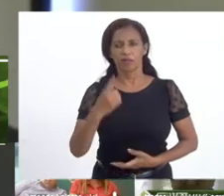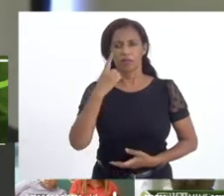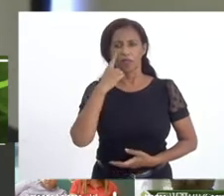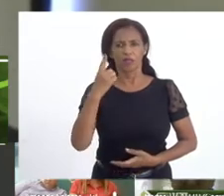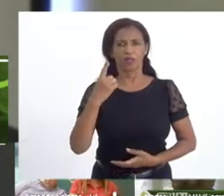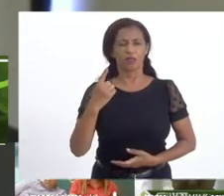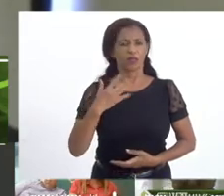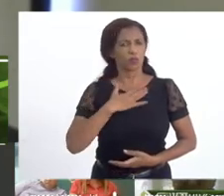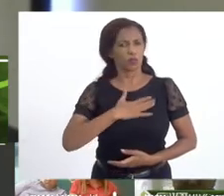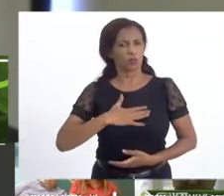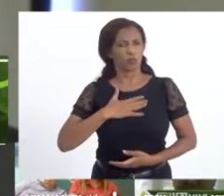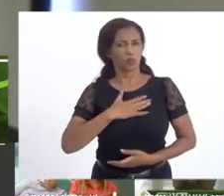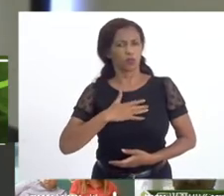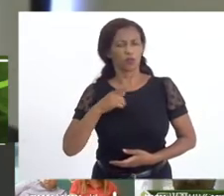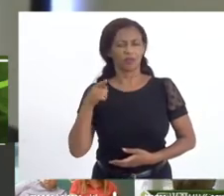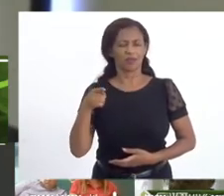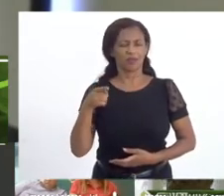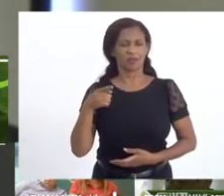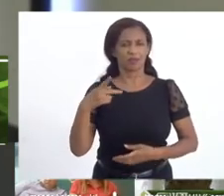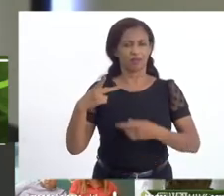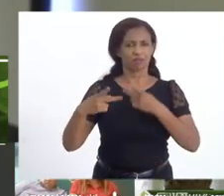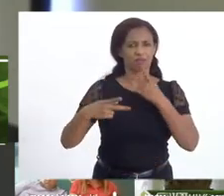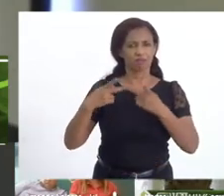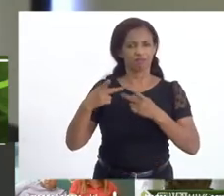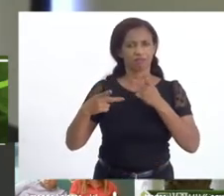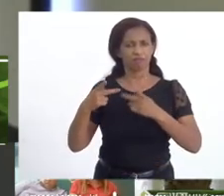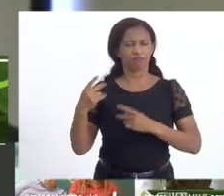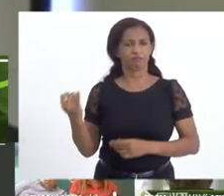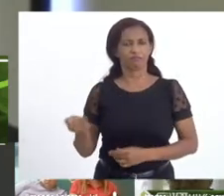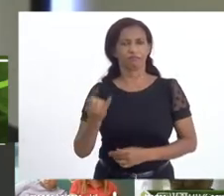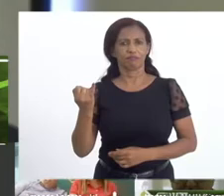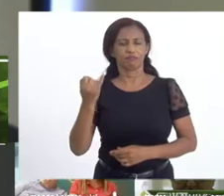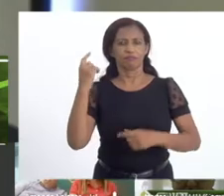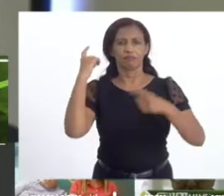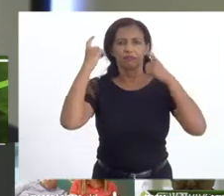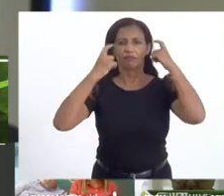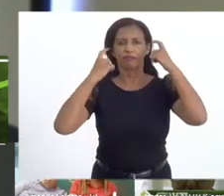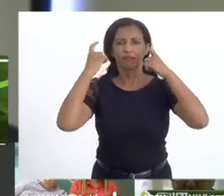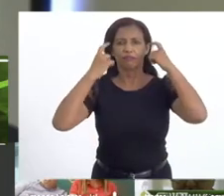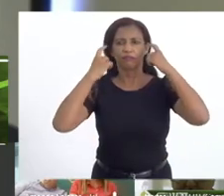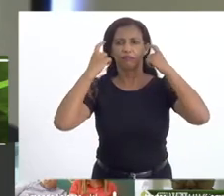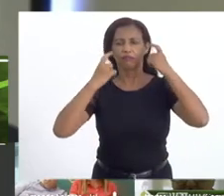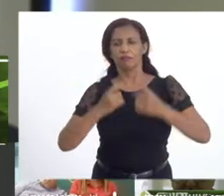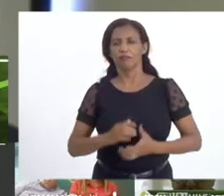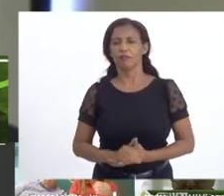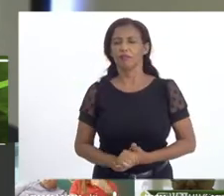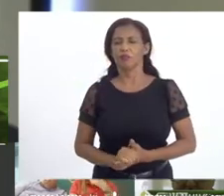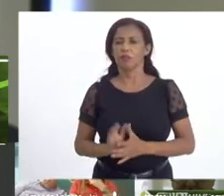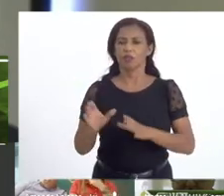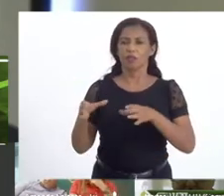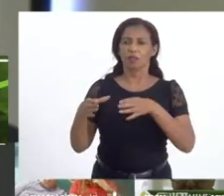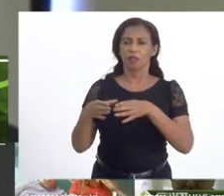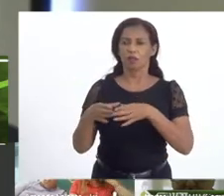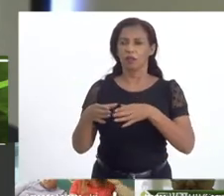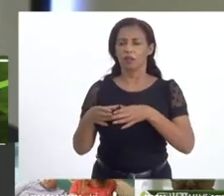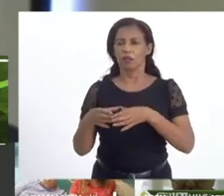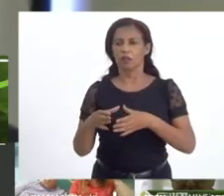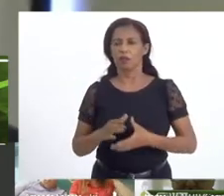muita satisfação essa questão da preocupação, né, da comissão com o